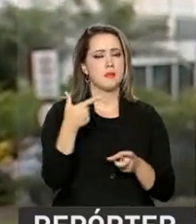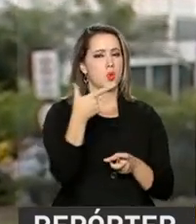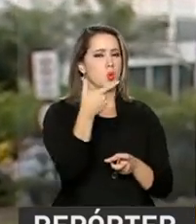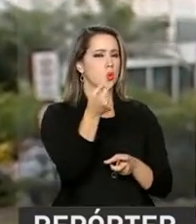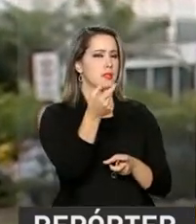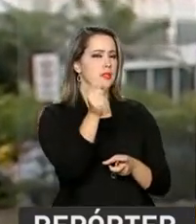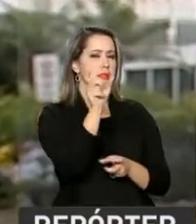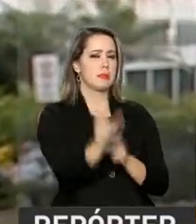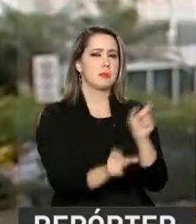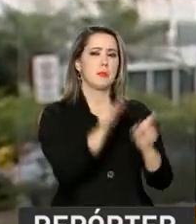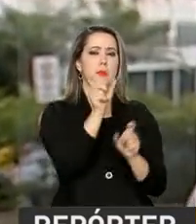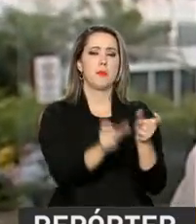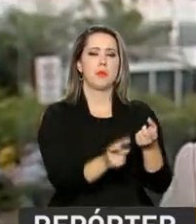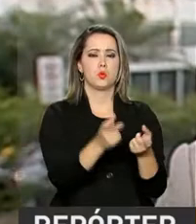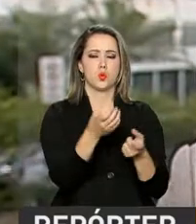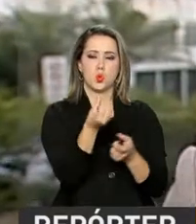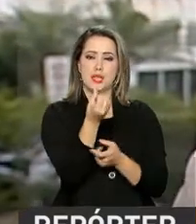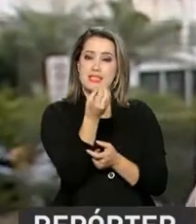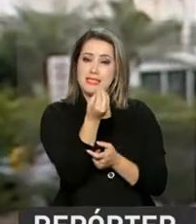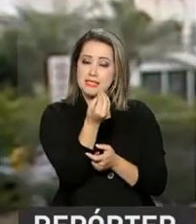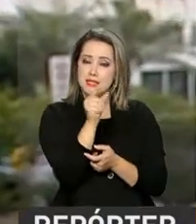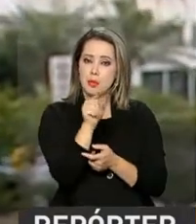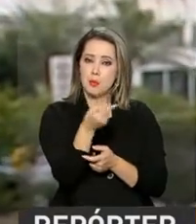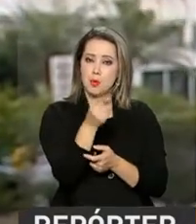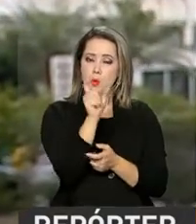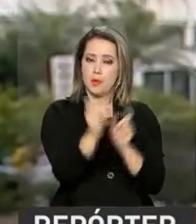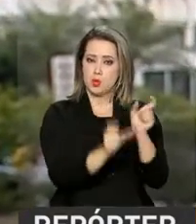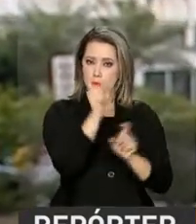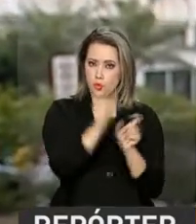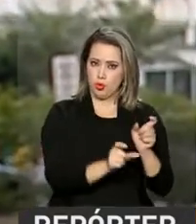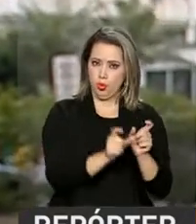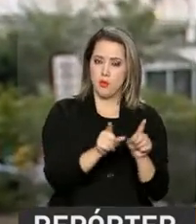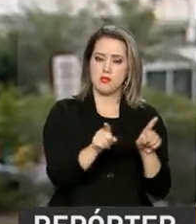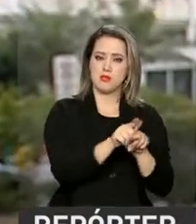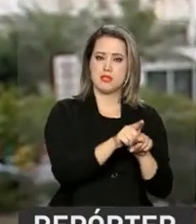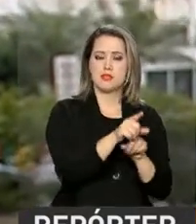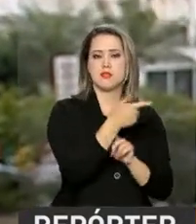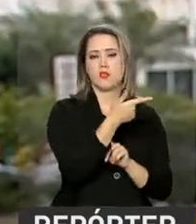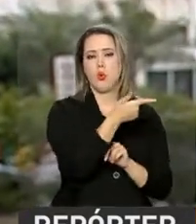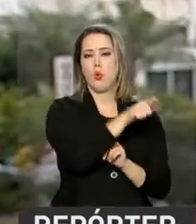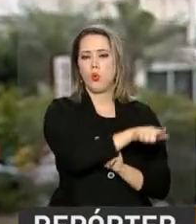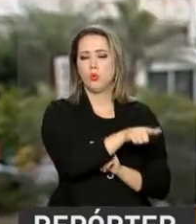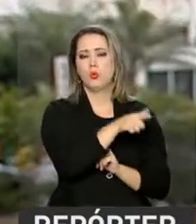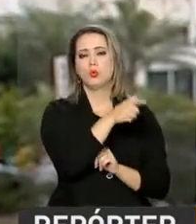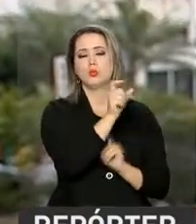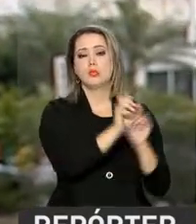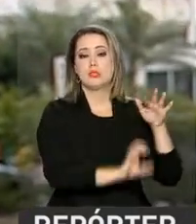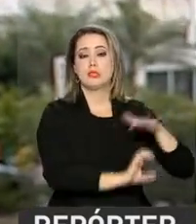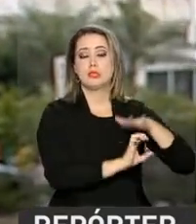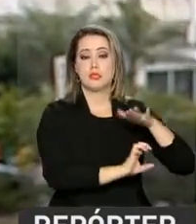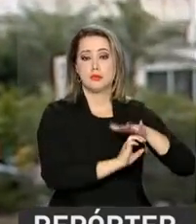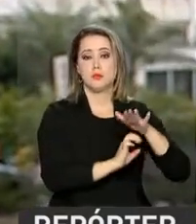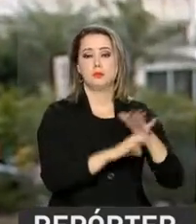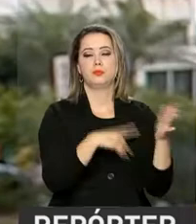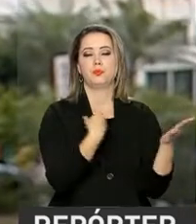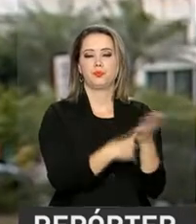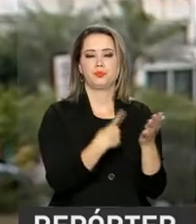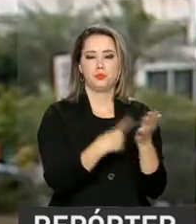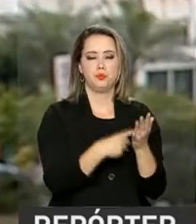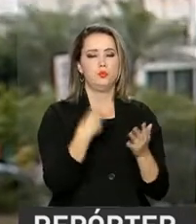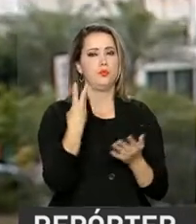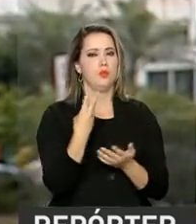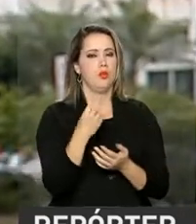pessoas físicas e o restante em nossas empresas, aderirão ao programa a partir de 3 de julho e será